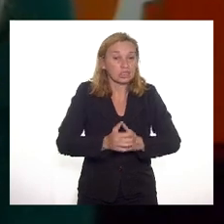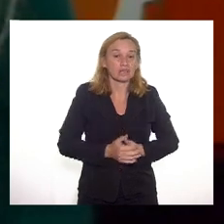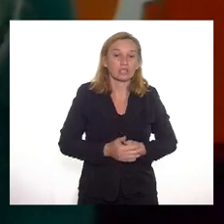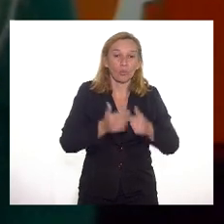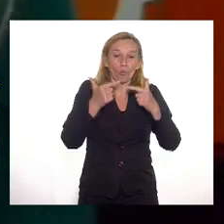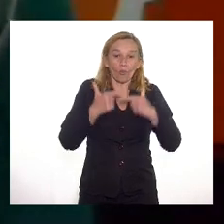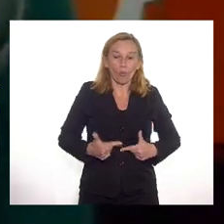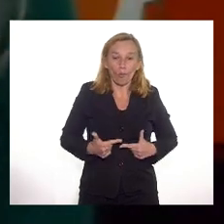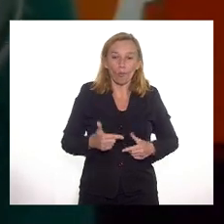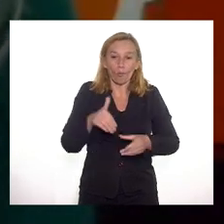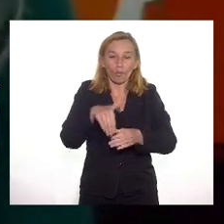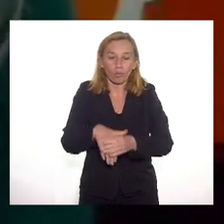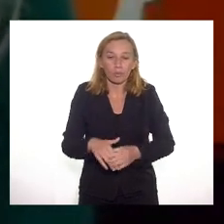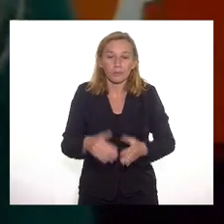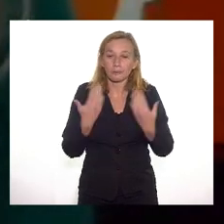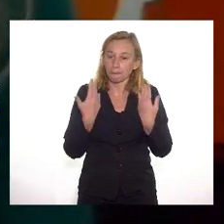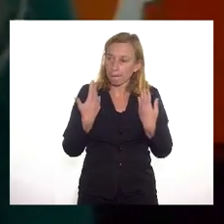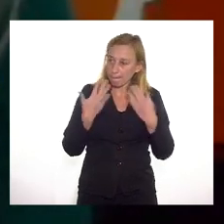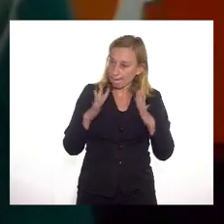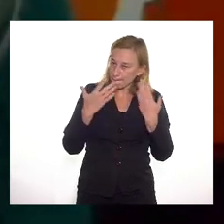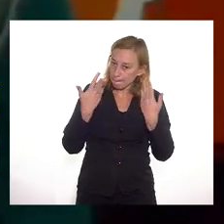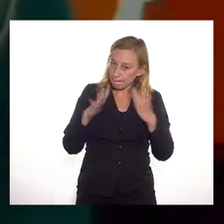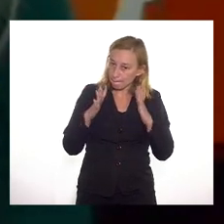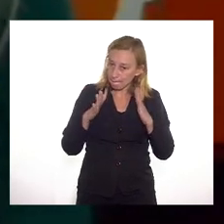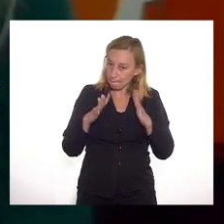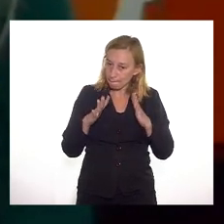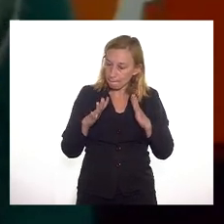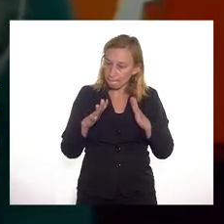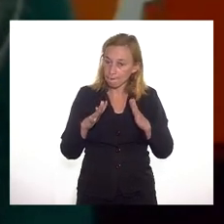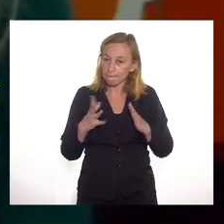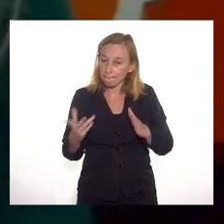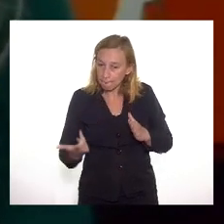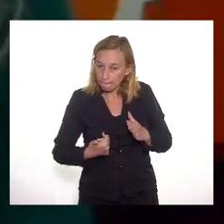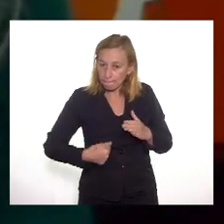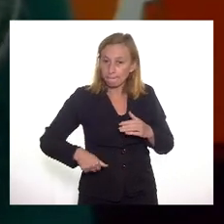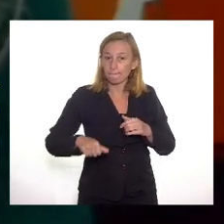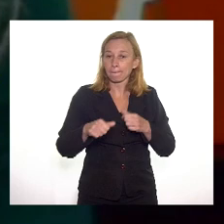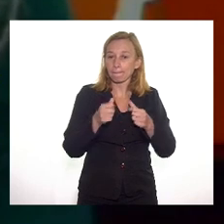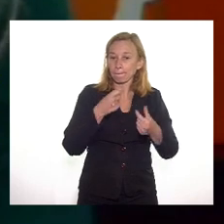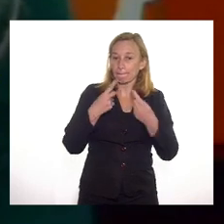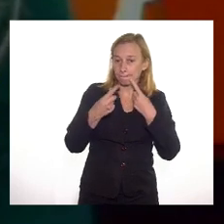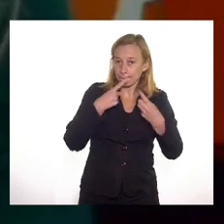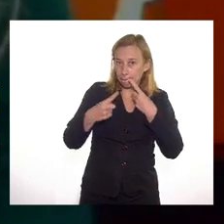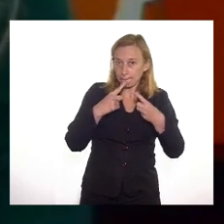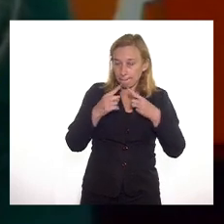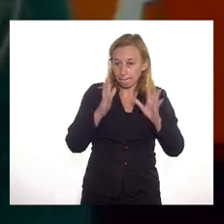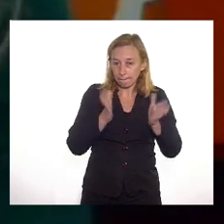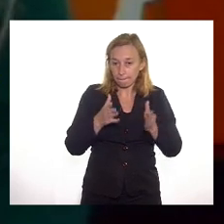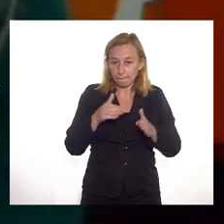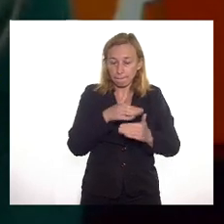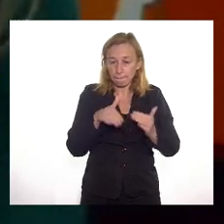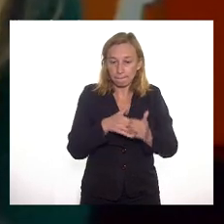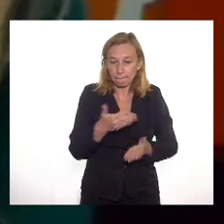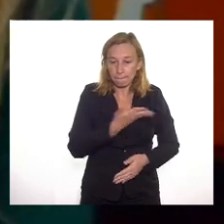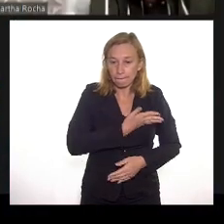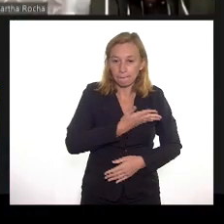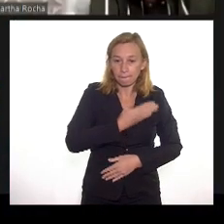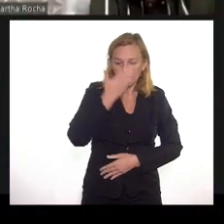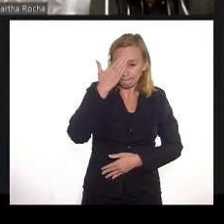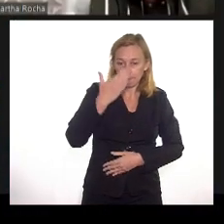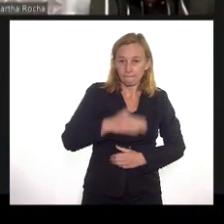abstenção, mas parabenizando pela excelente qualidade do debate aqui com todos os meus colegas. Muito